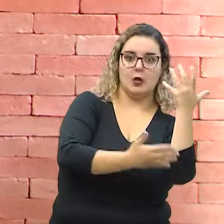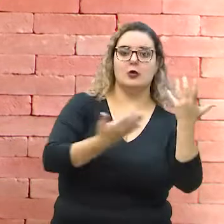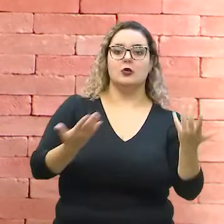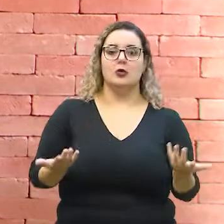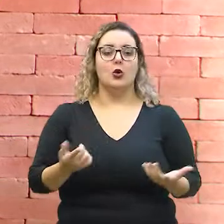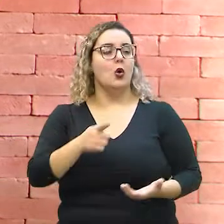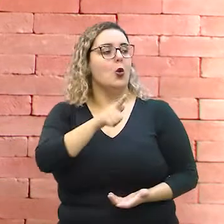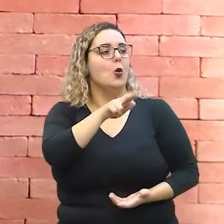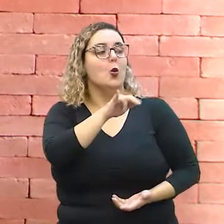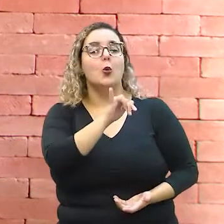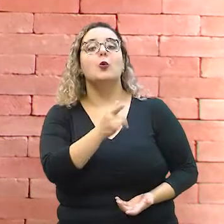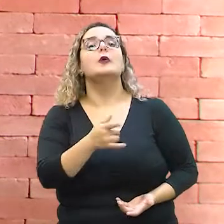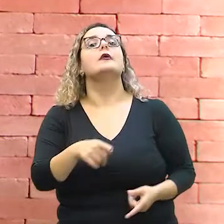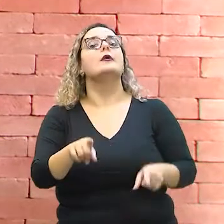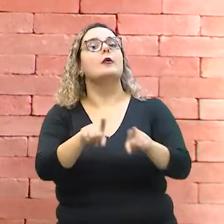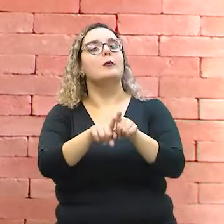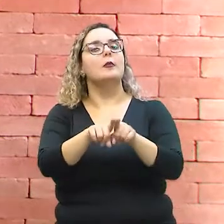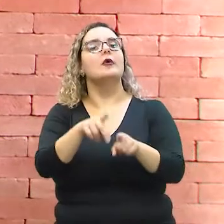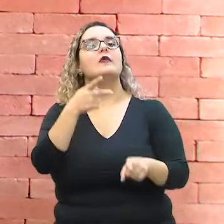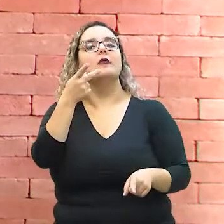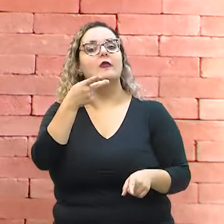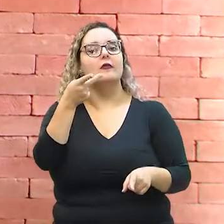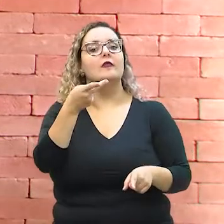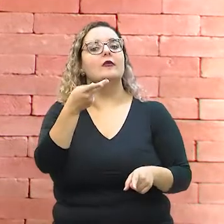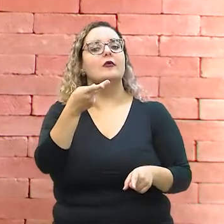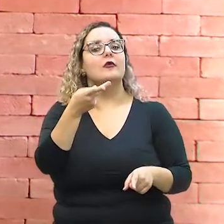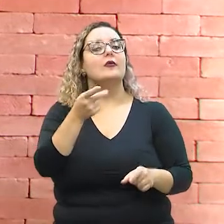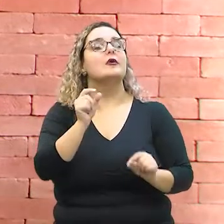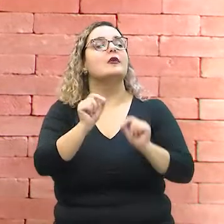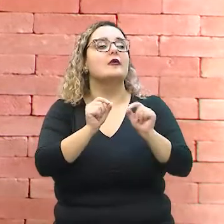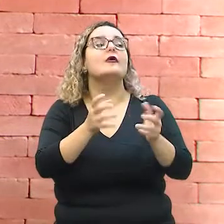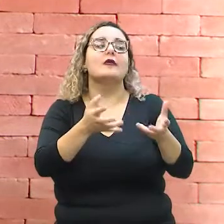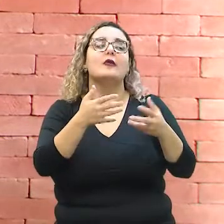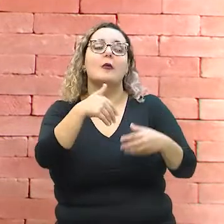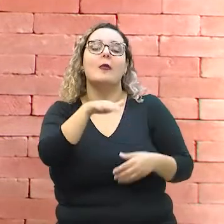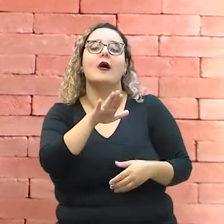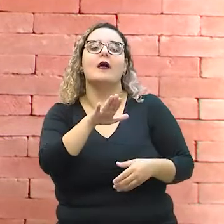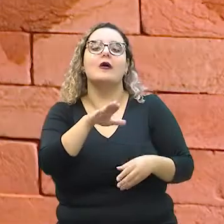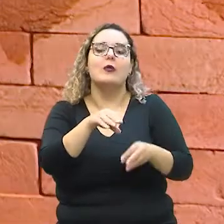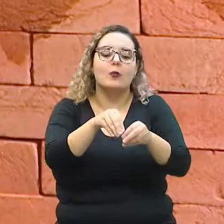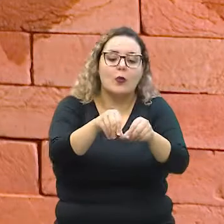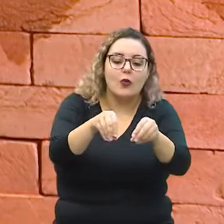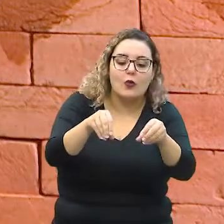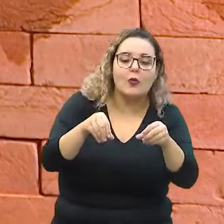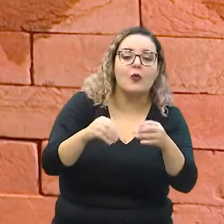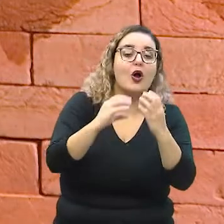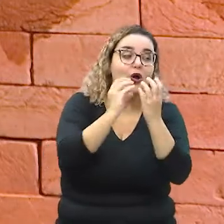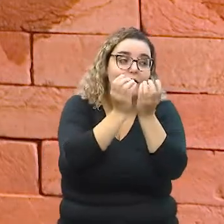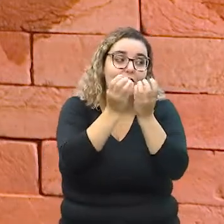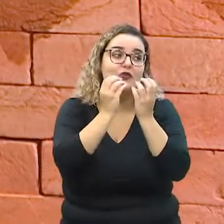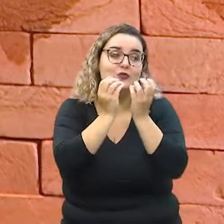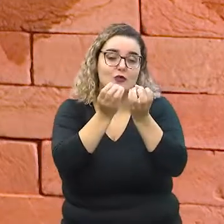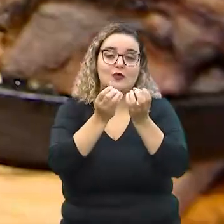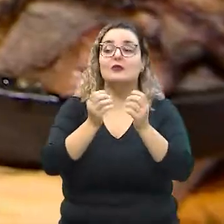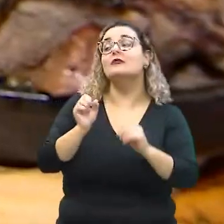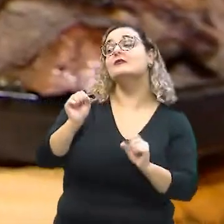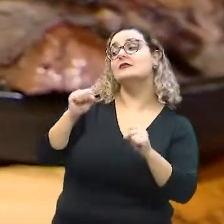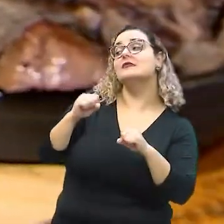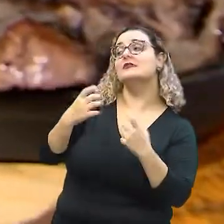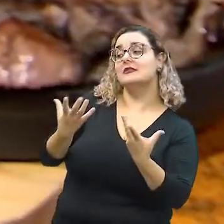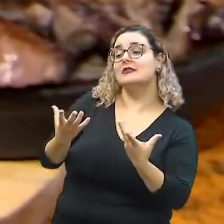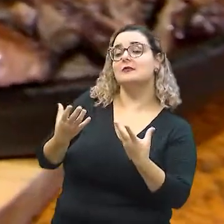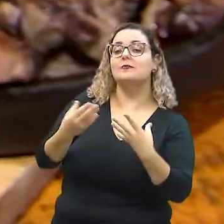não se contentou e trouxe ainda um opcional de acompanhamento, que é a farofa de milho. Sim, é uma